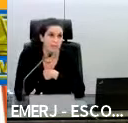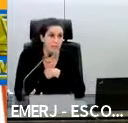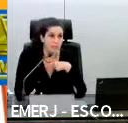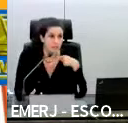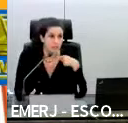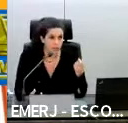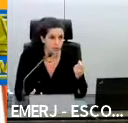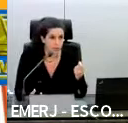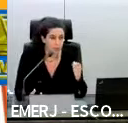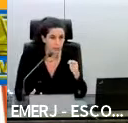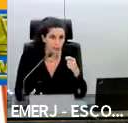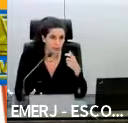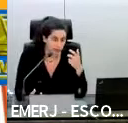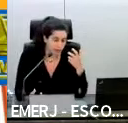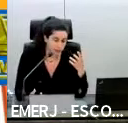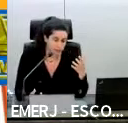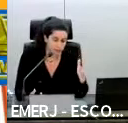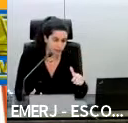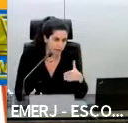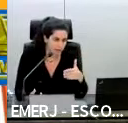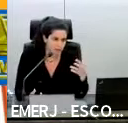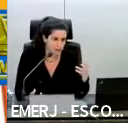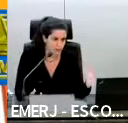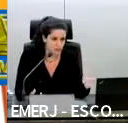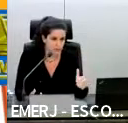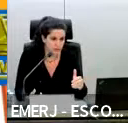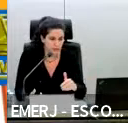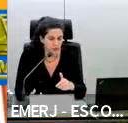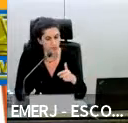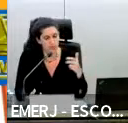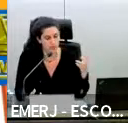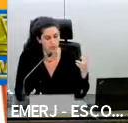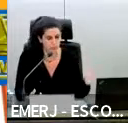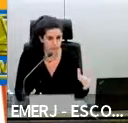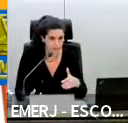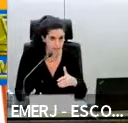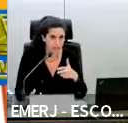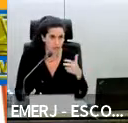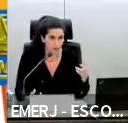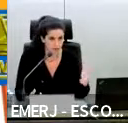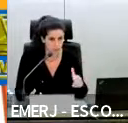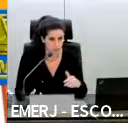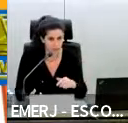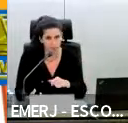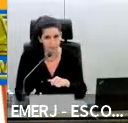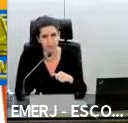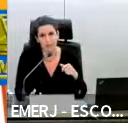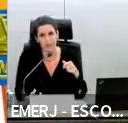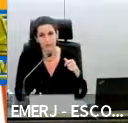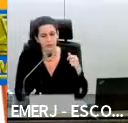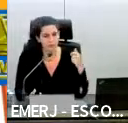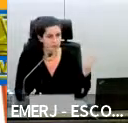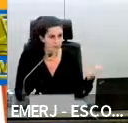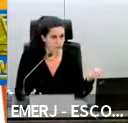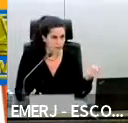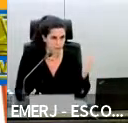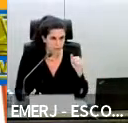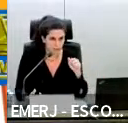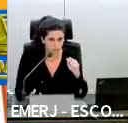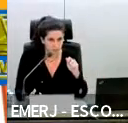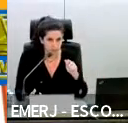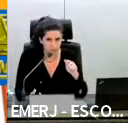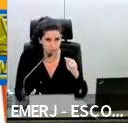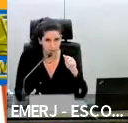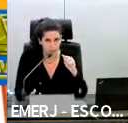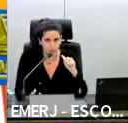que esse diálogo que é colocado em várias recomendações internacionais, se a gente pensa na CEDAW, a Convenção de Belém do Pará, várias outras já